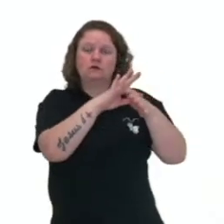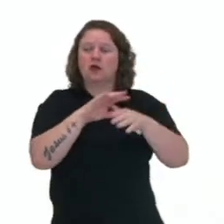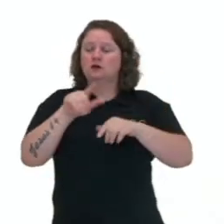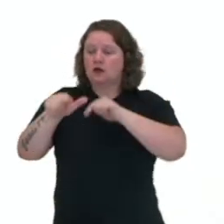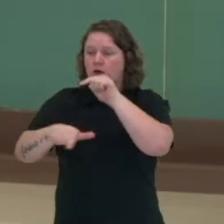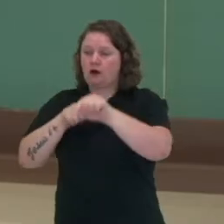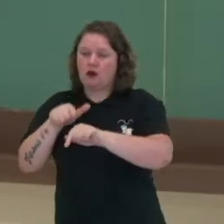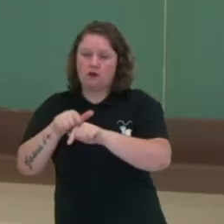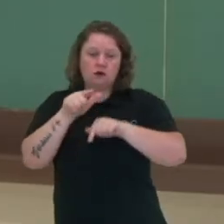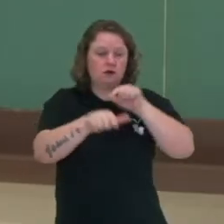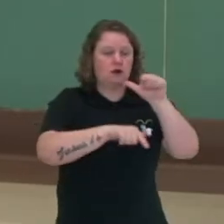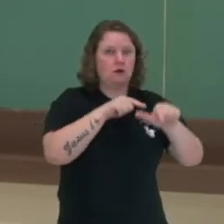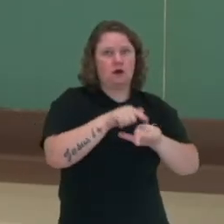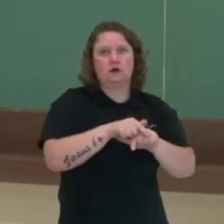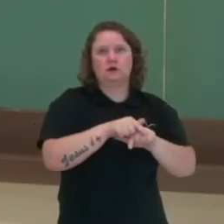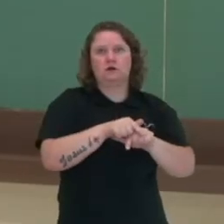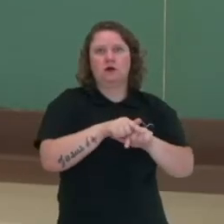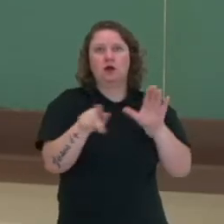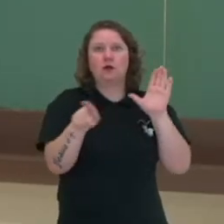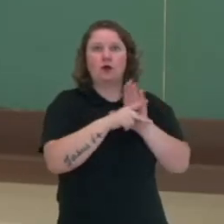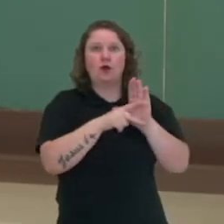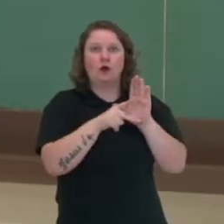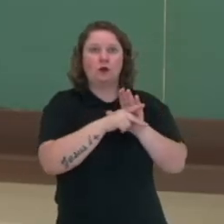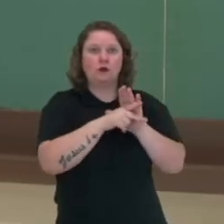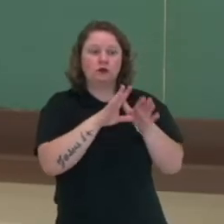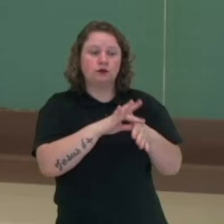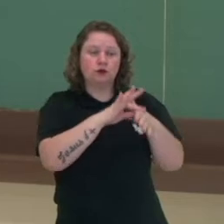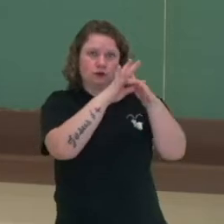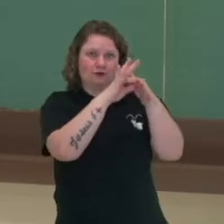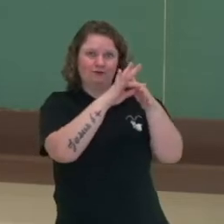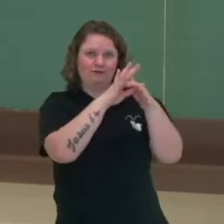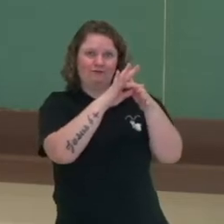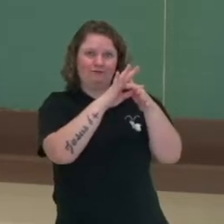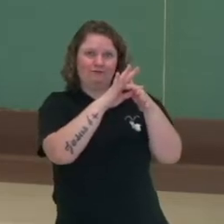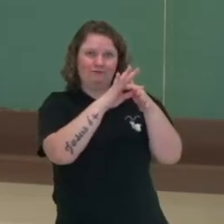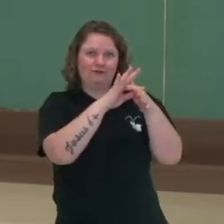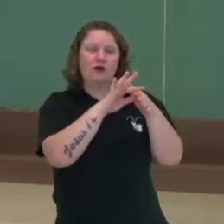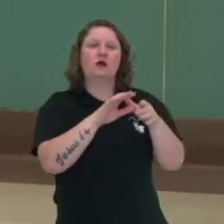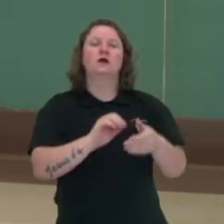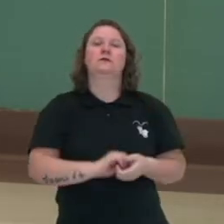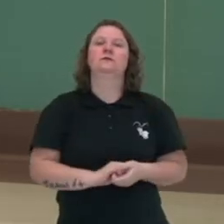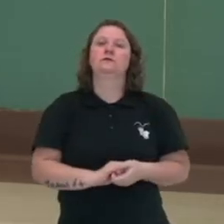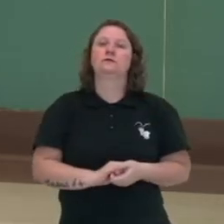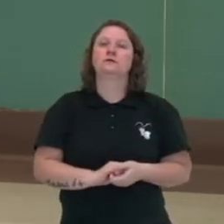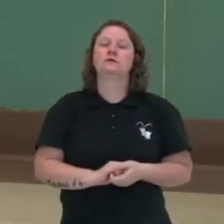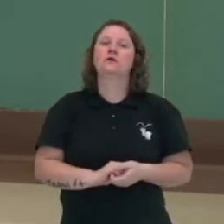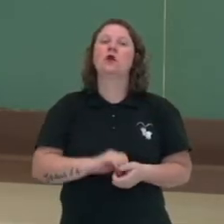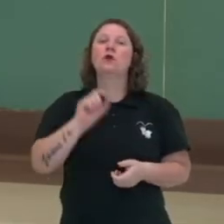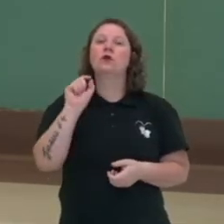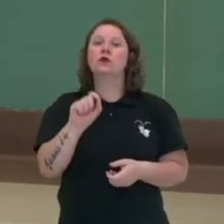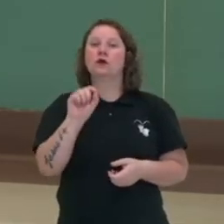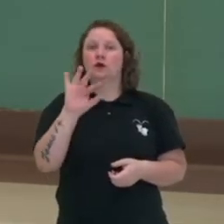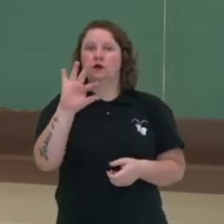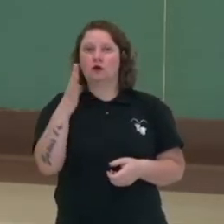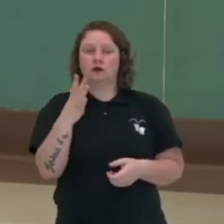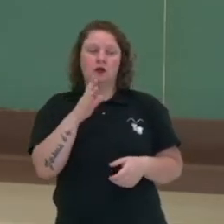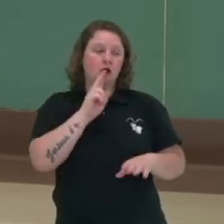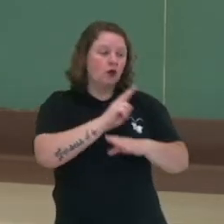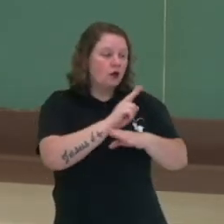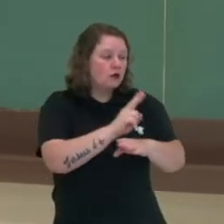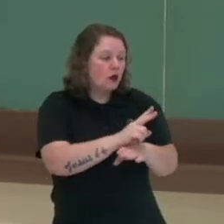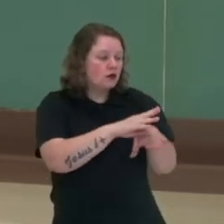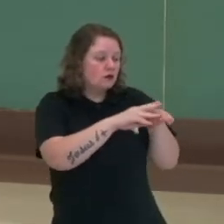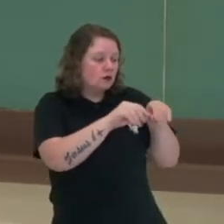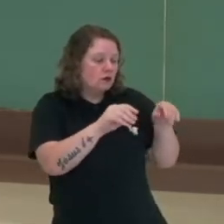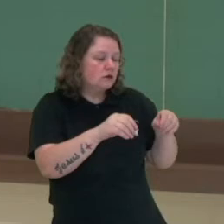comunais. Nas terras do senhor, né, o manso senhorial. Além de cuidar das